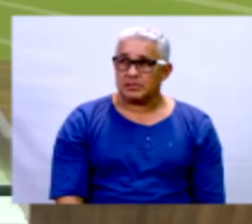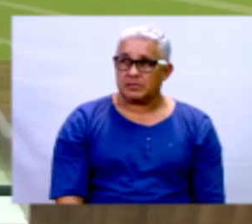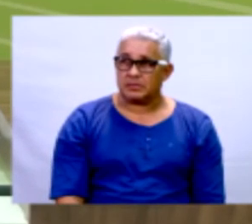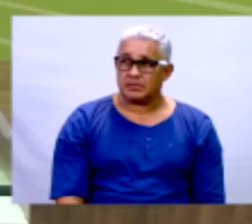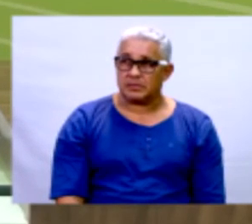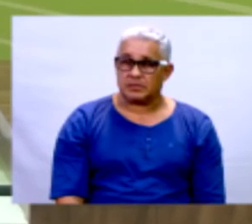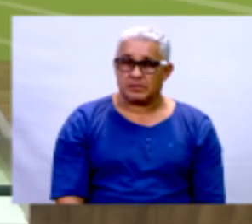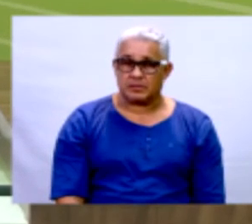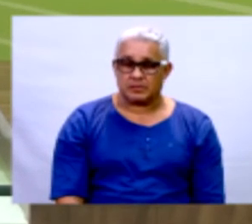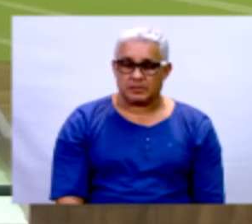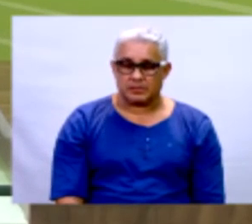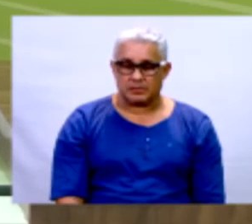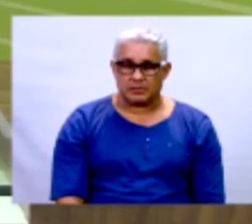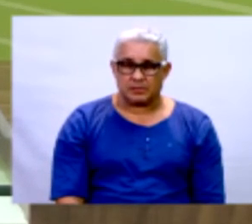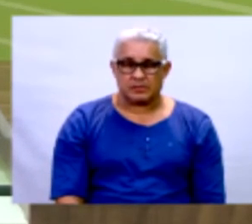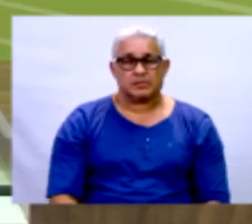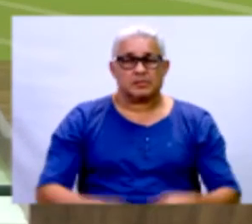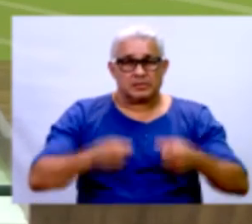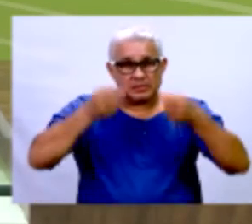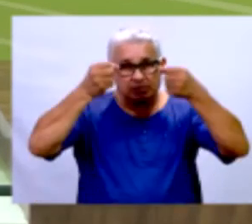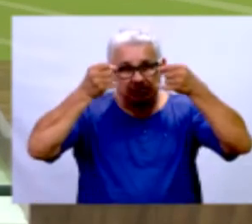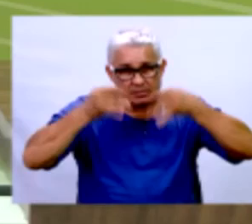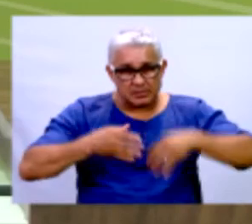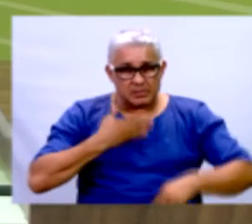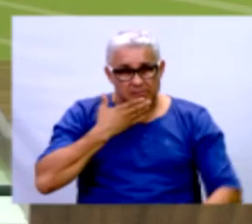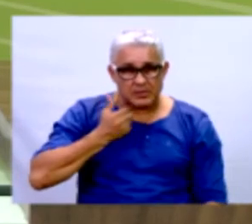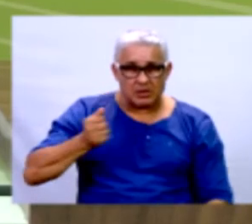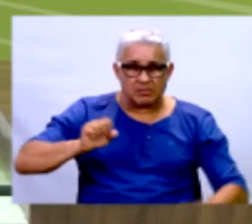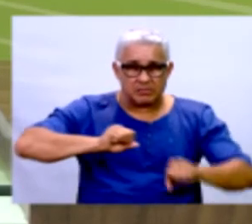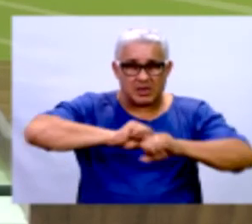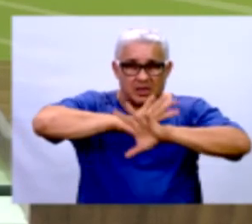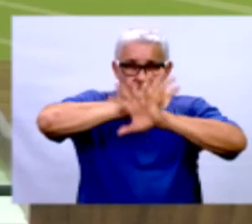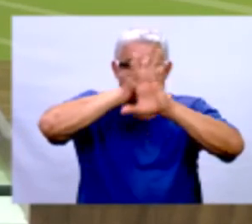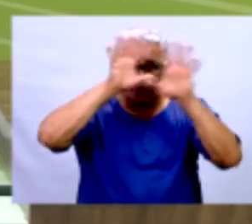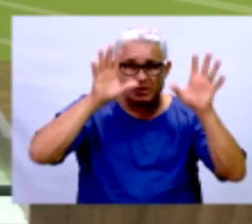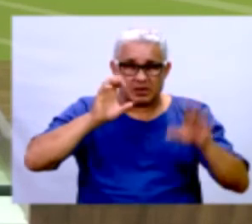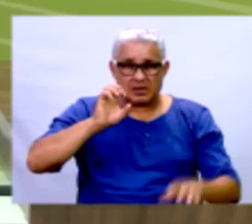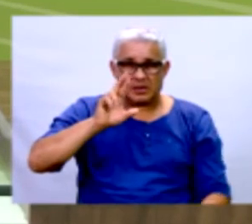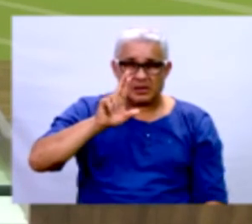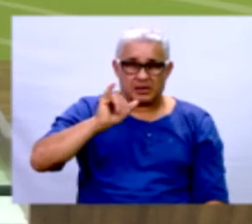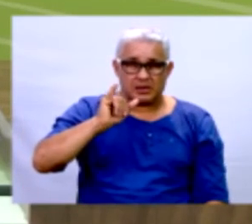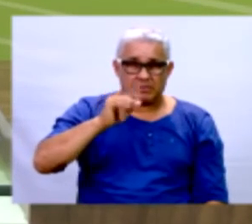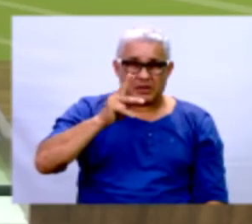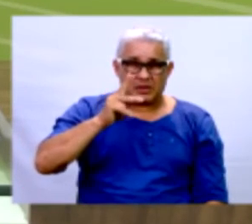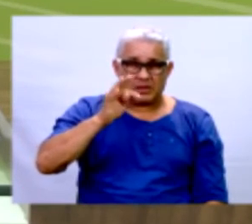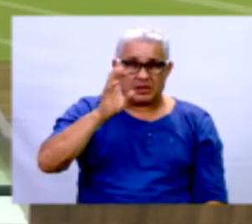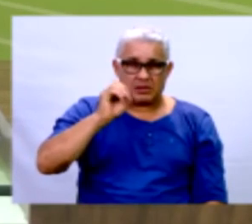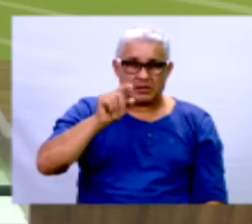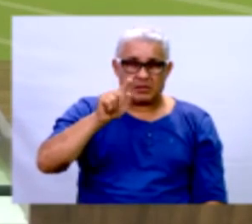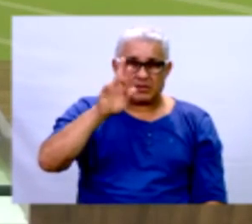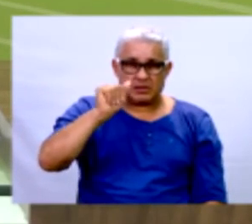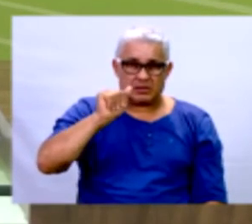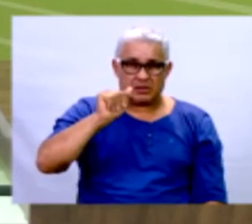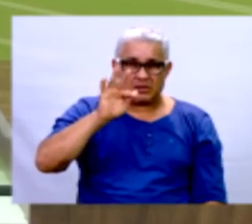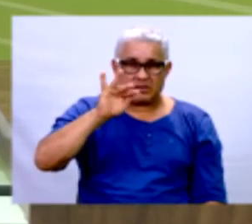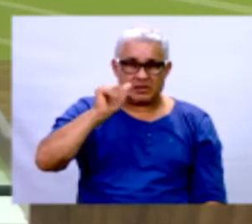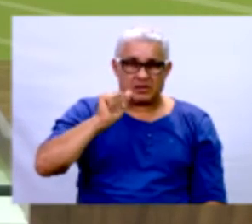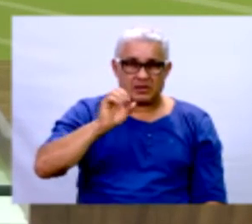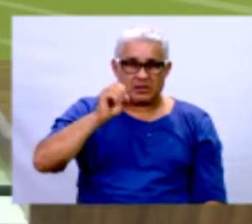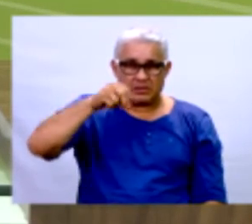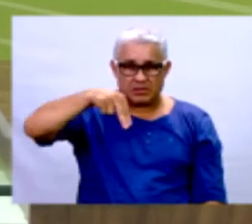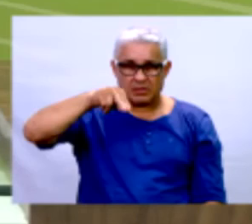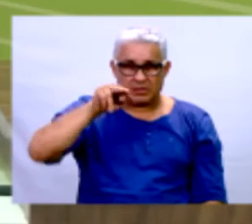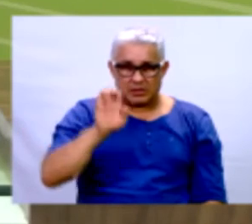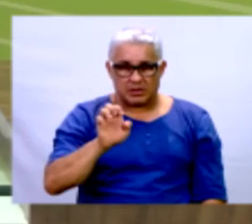pudesse explicar um pouco melhor a questão da criptografia on-way. Bom, antes de eu falar